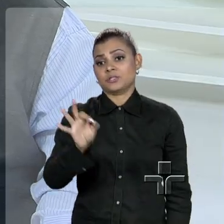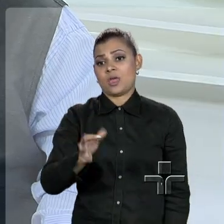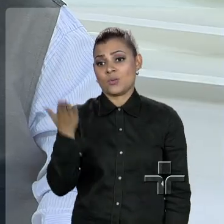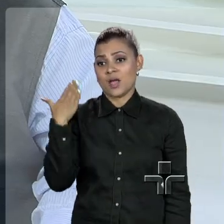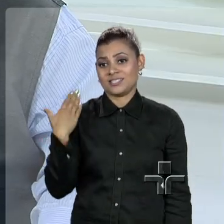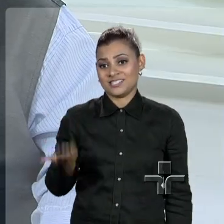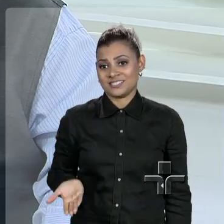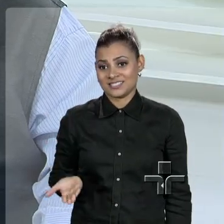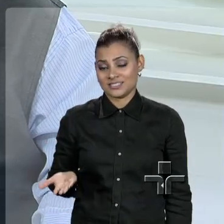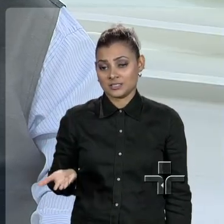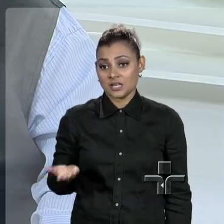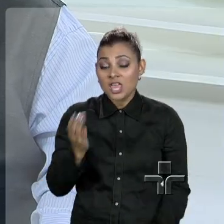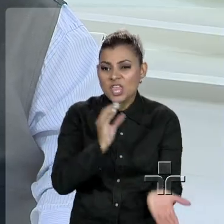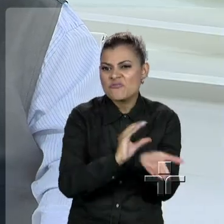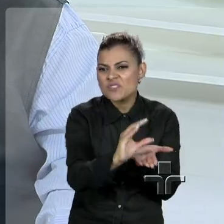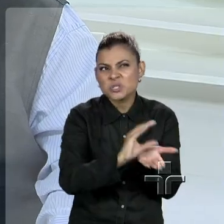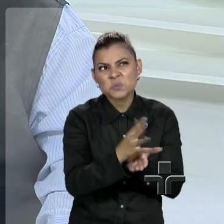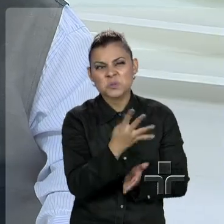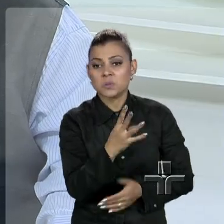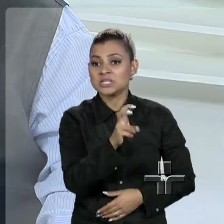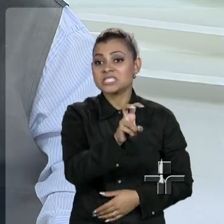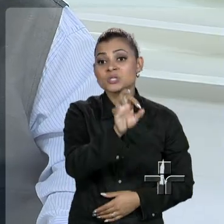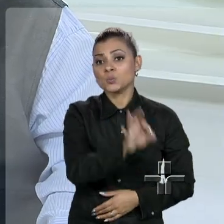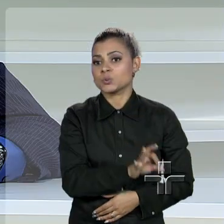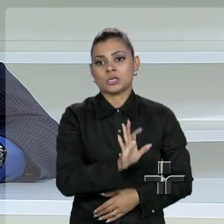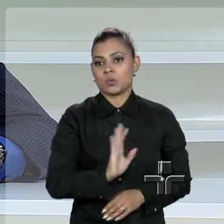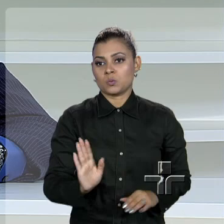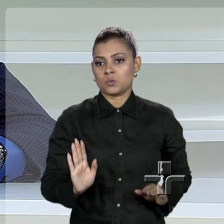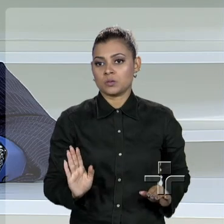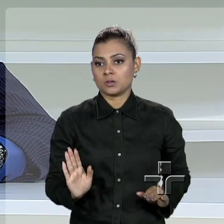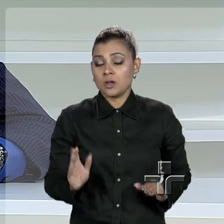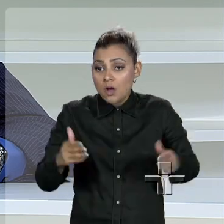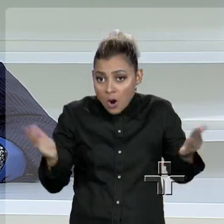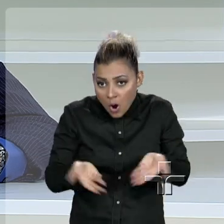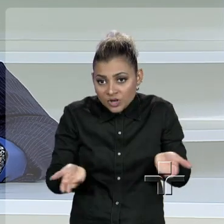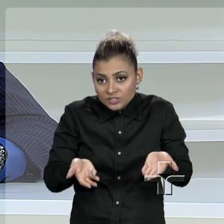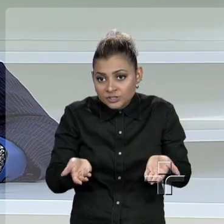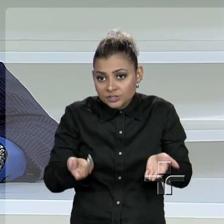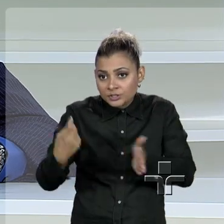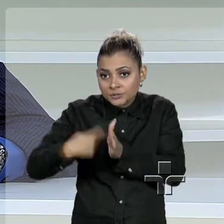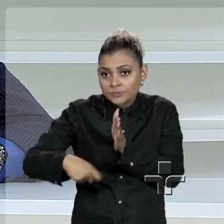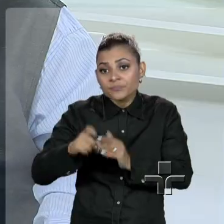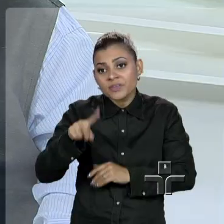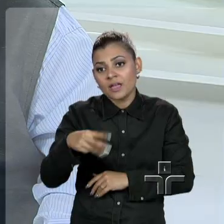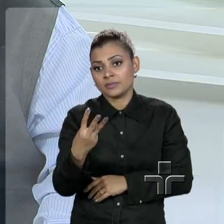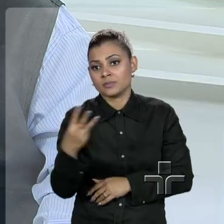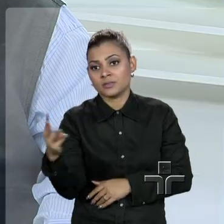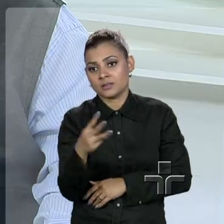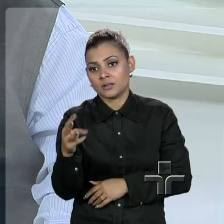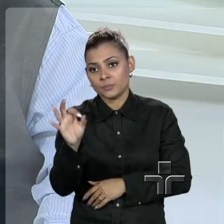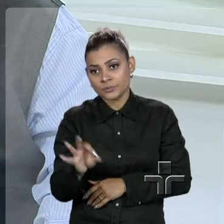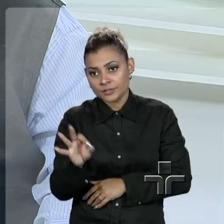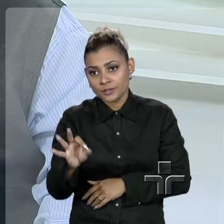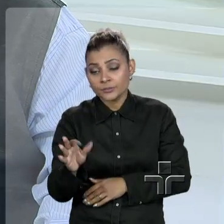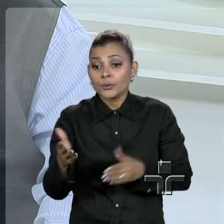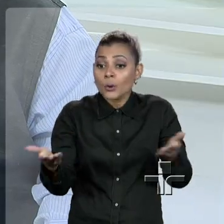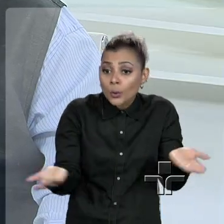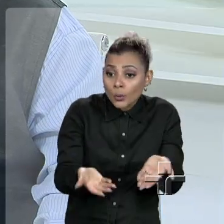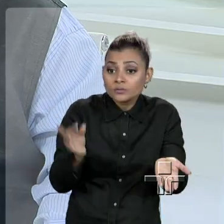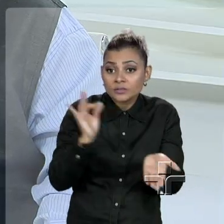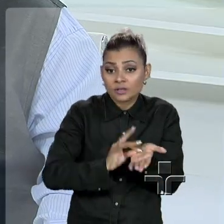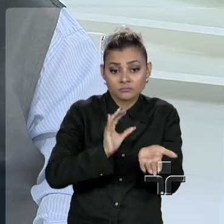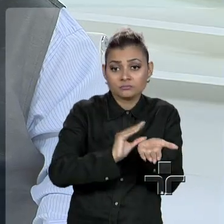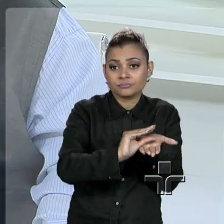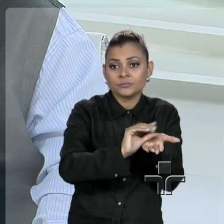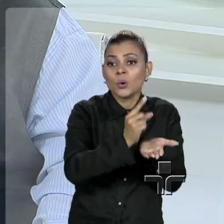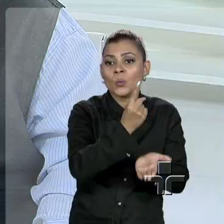E o investimento era 5%. Hoje a carga tributária é 33% e o investimento público não chega a